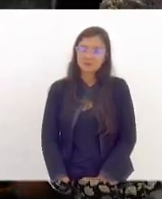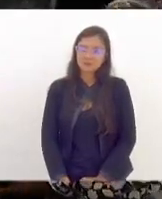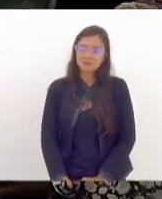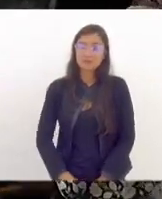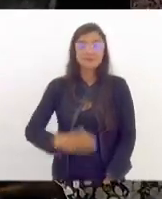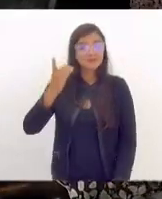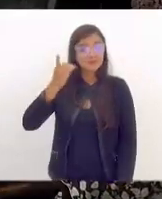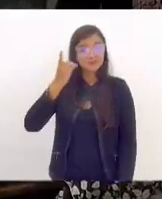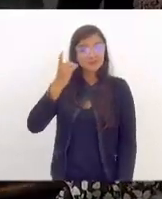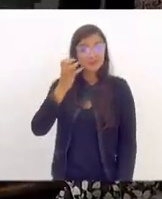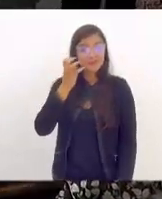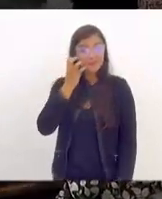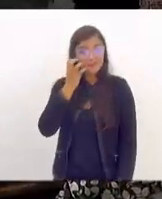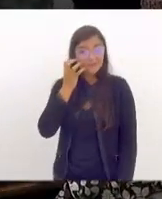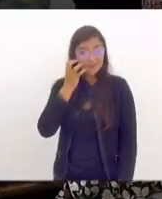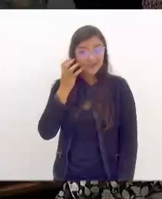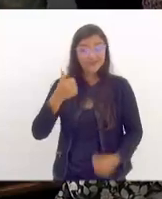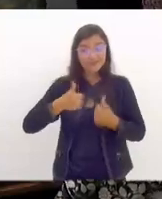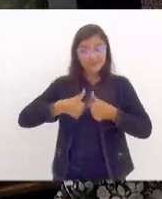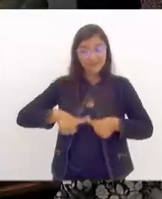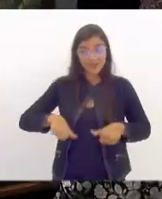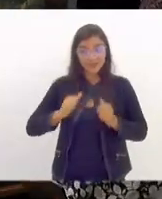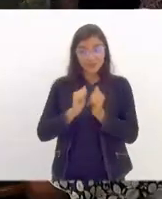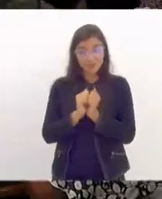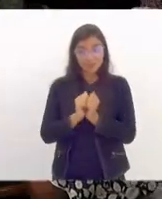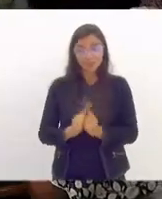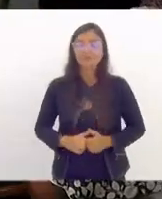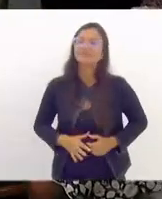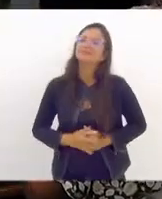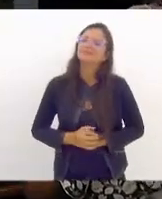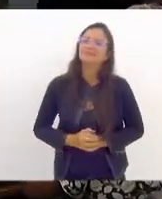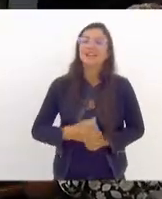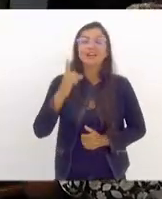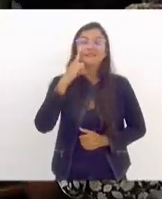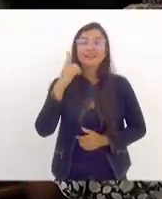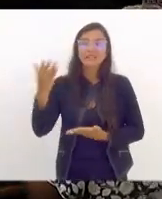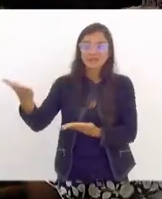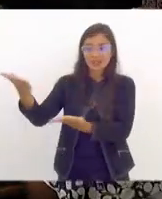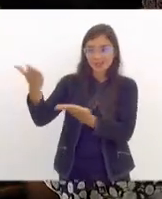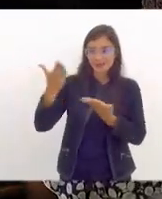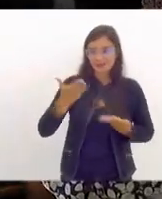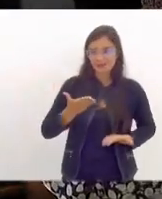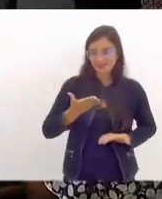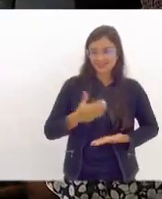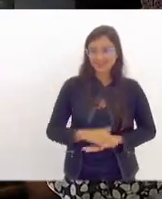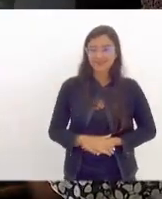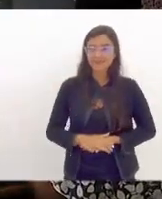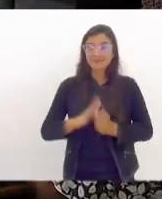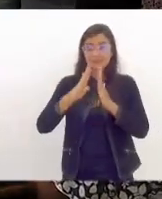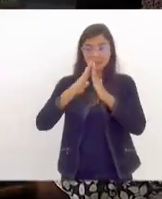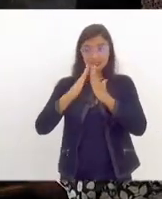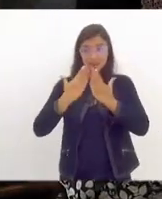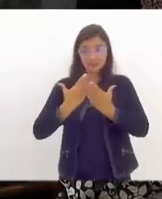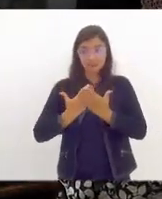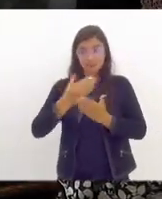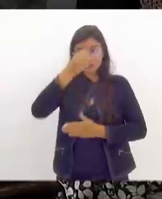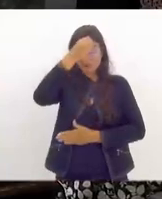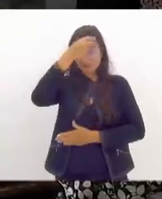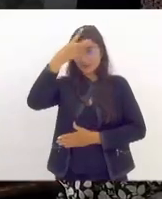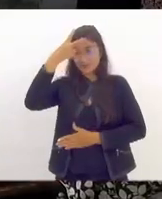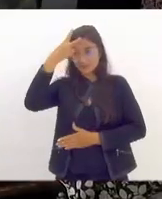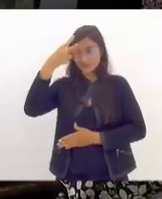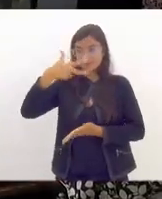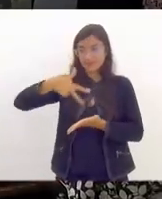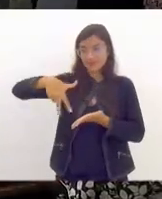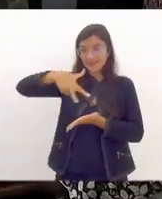valdec vai estar aqui com a gente ainda primeiro contemplado do segundo bloco é a Escola Municipal de dança